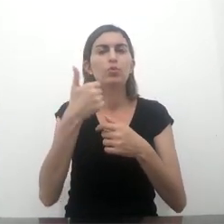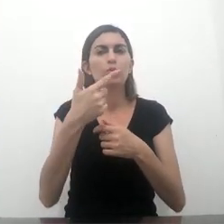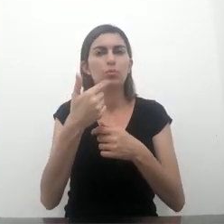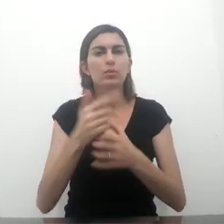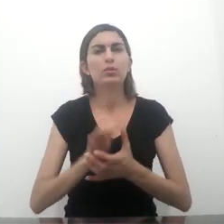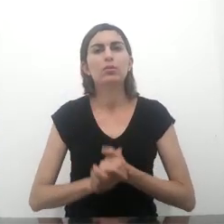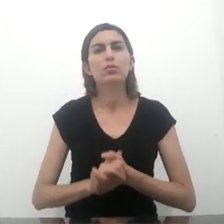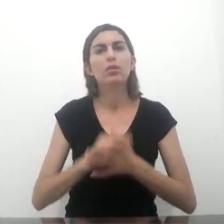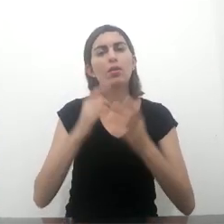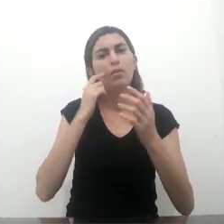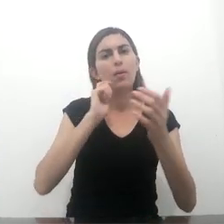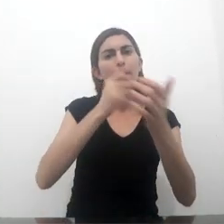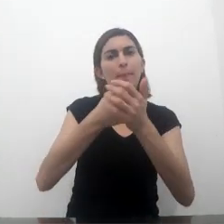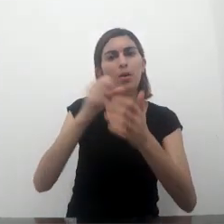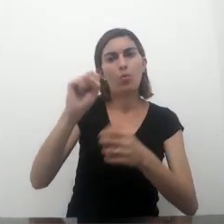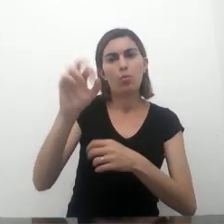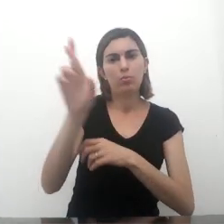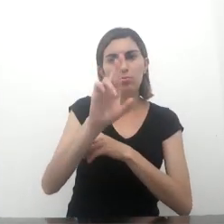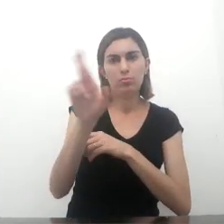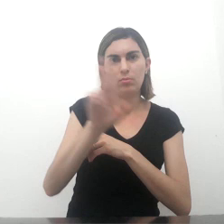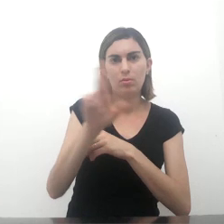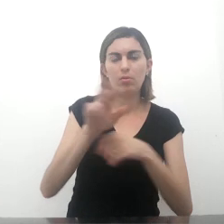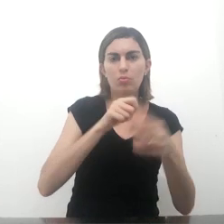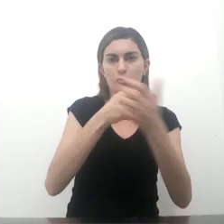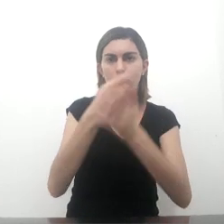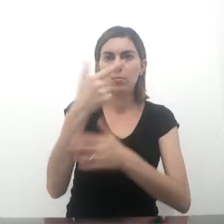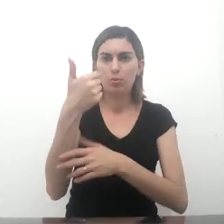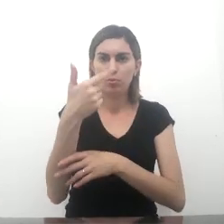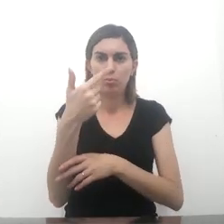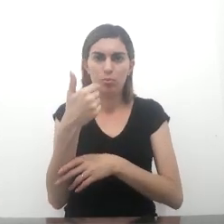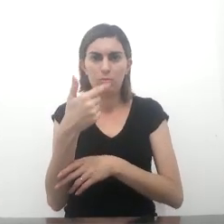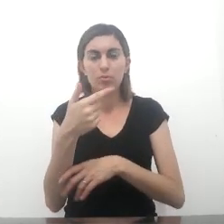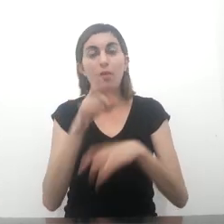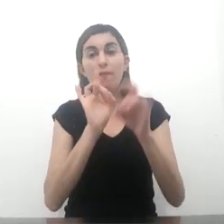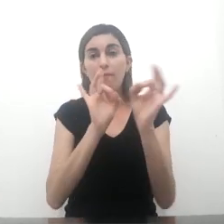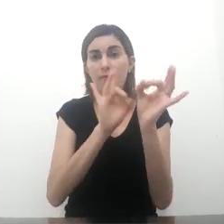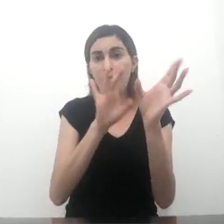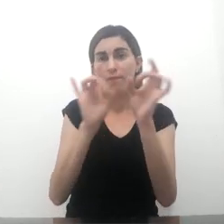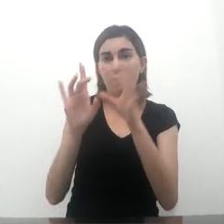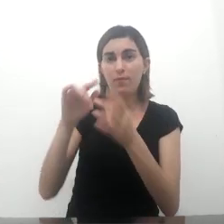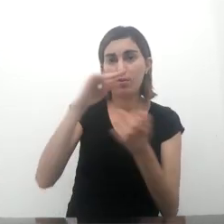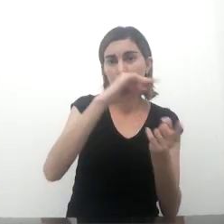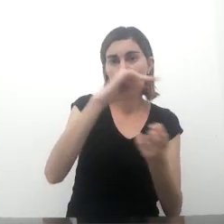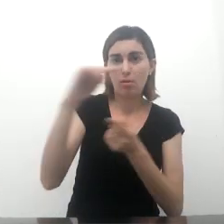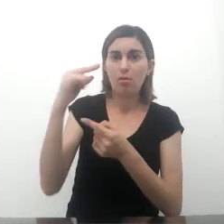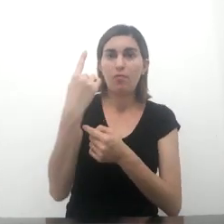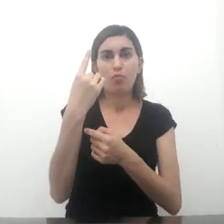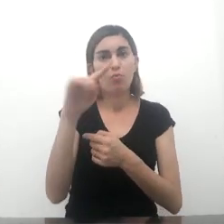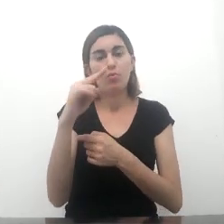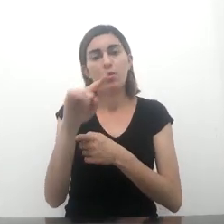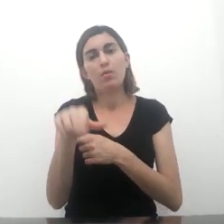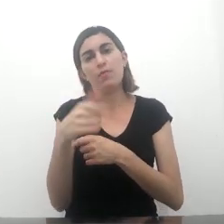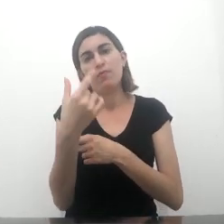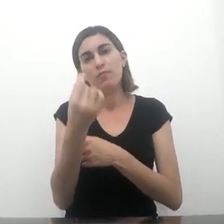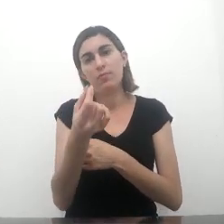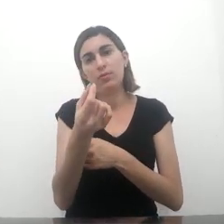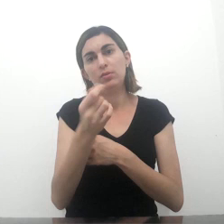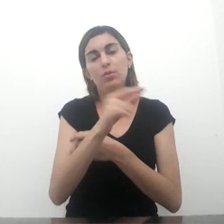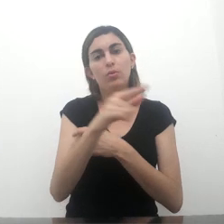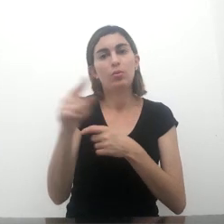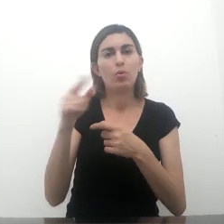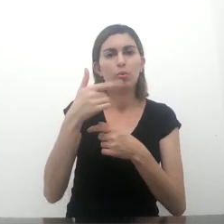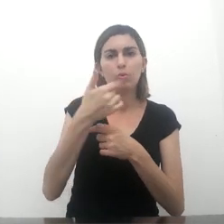12 garrafas. Então, paga R$ 8,00 para comprar as 12, ele vende uma garrafa por R$ 1,20.